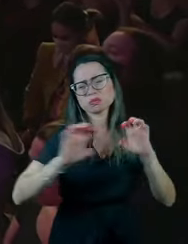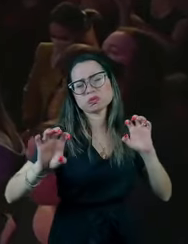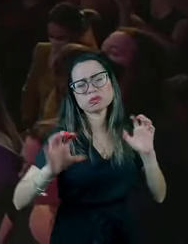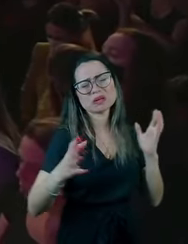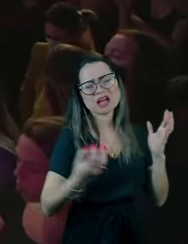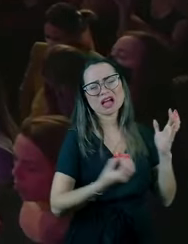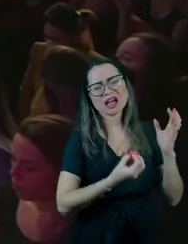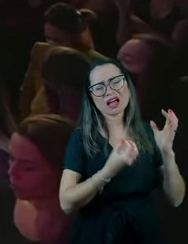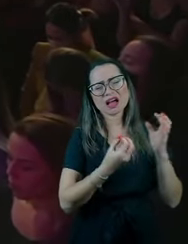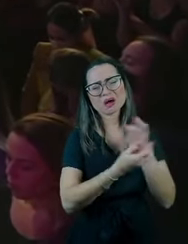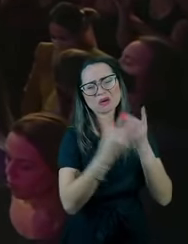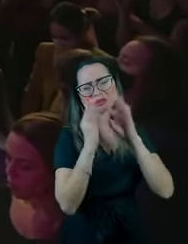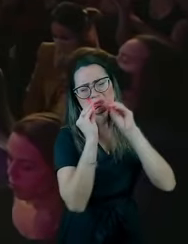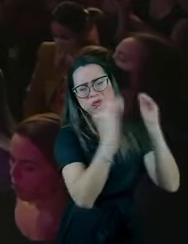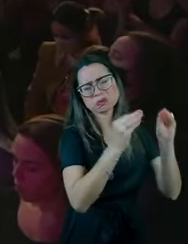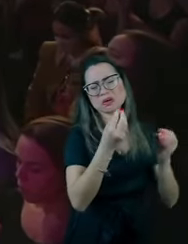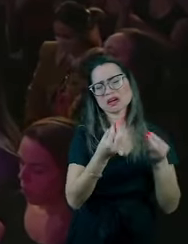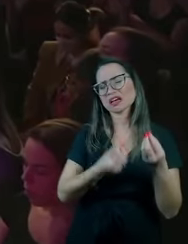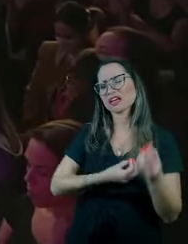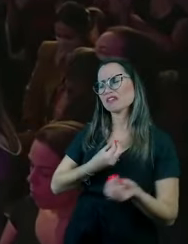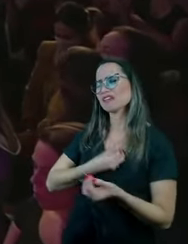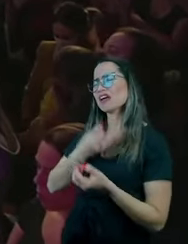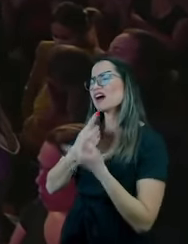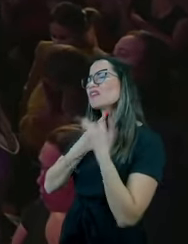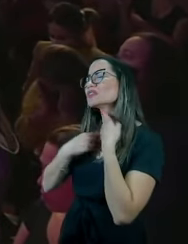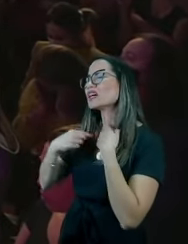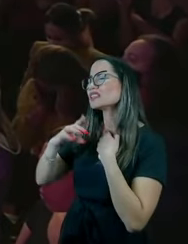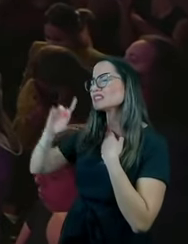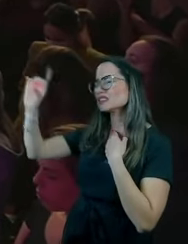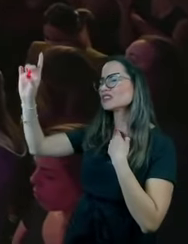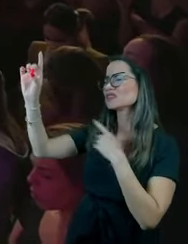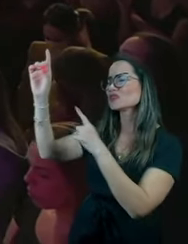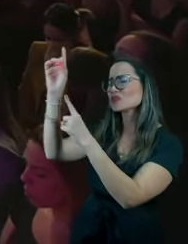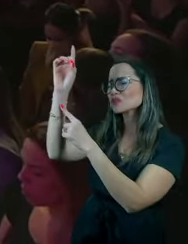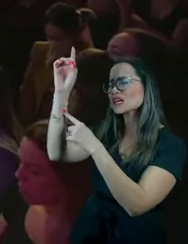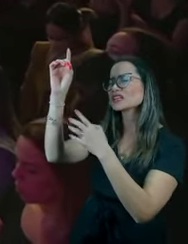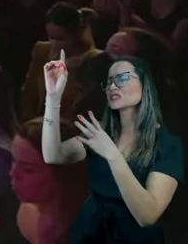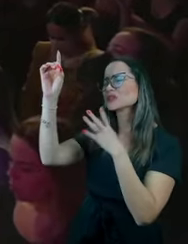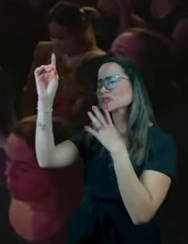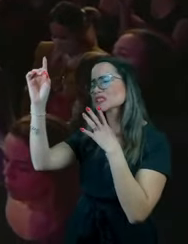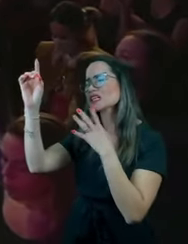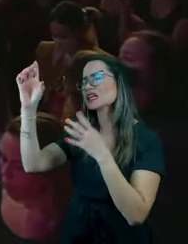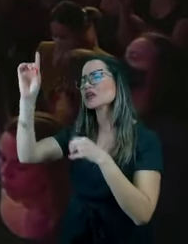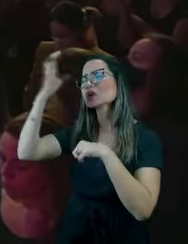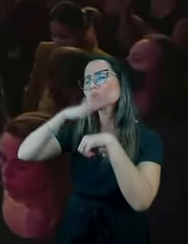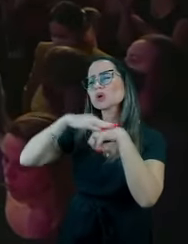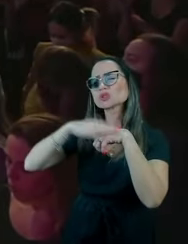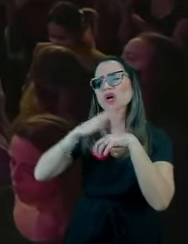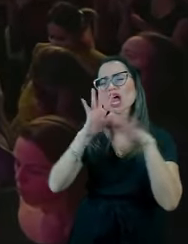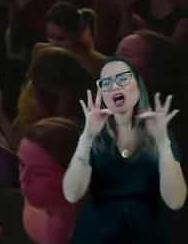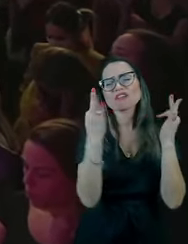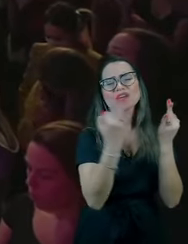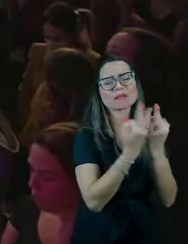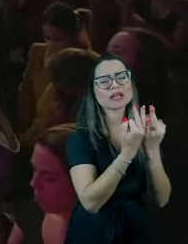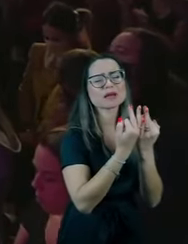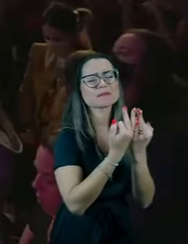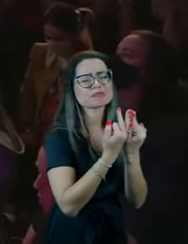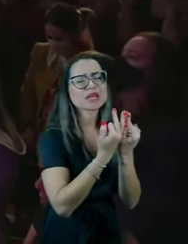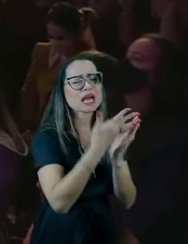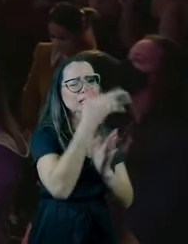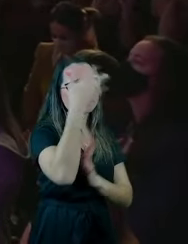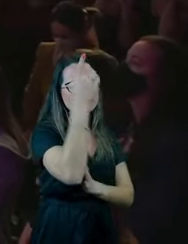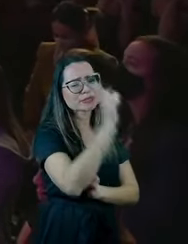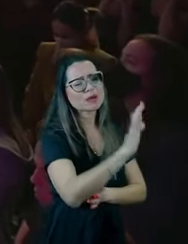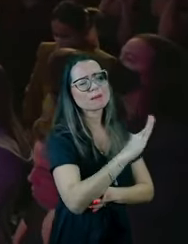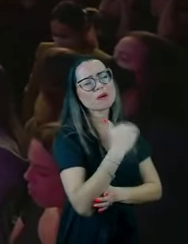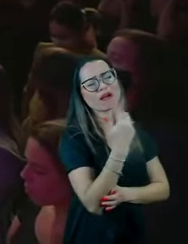Tua vontade junto àqueles que nós amamos. Nós pedimos que o Senhor console as famílias enlutadas pelo poder do nome,